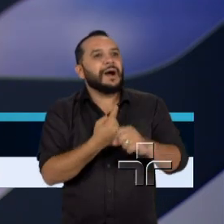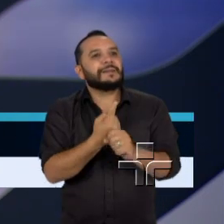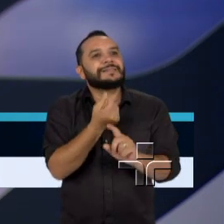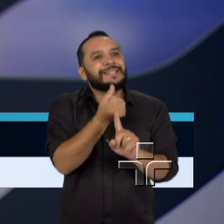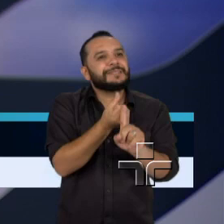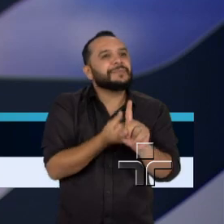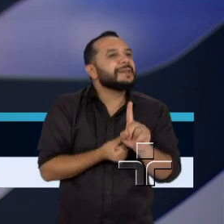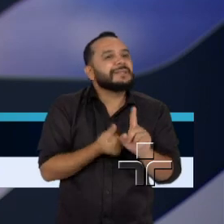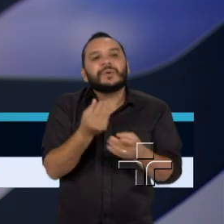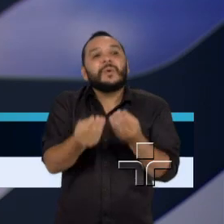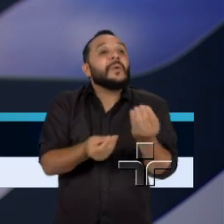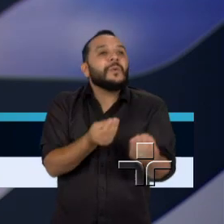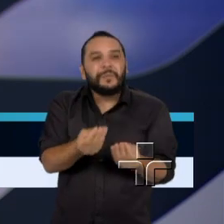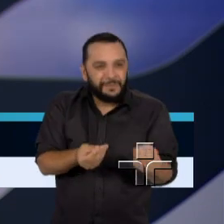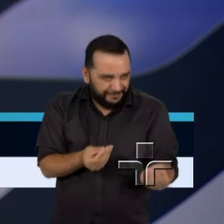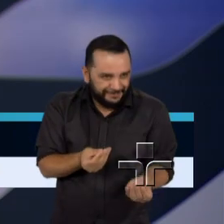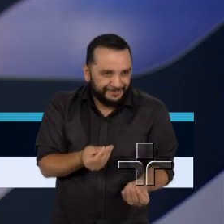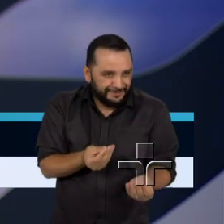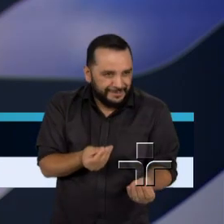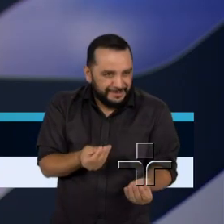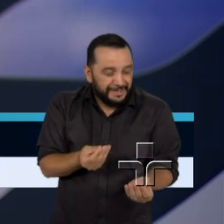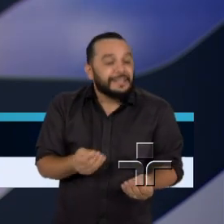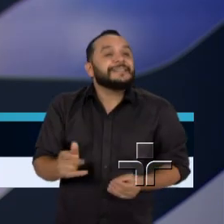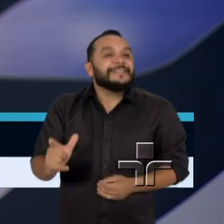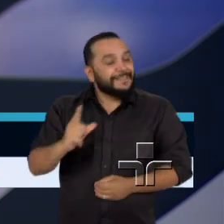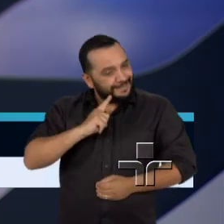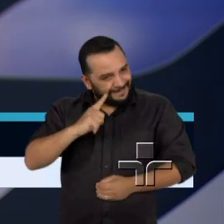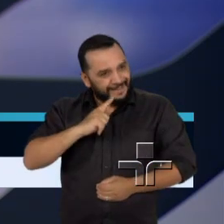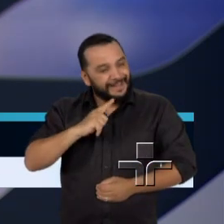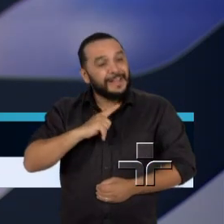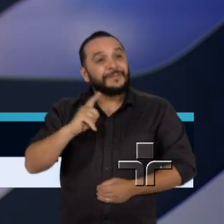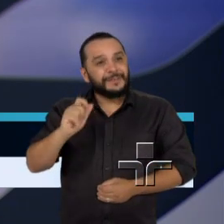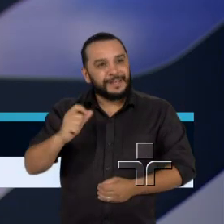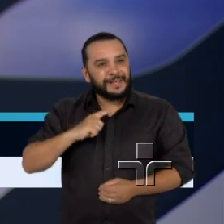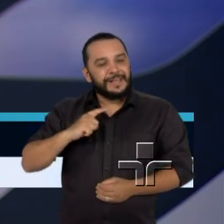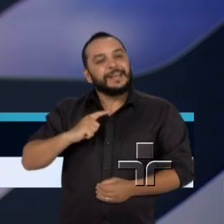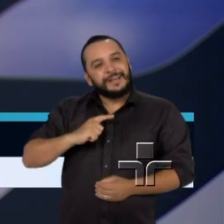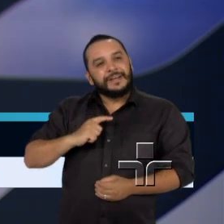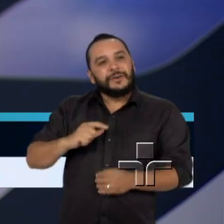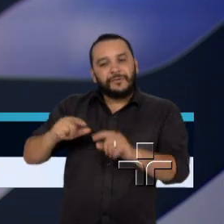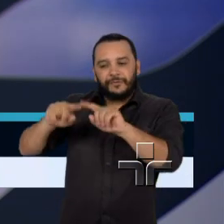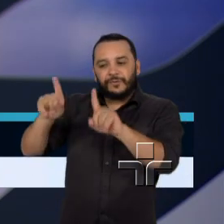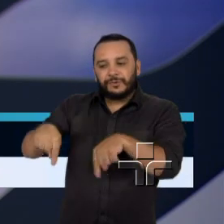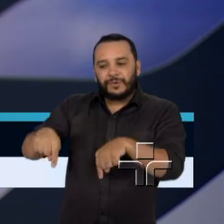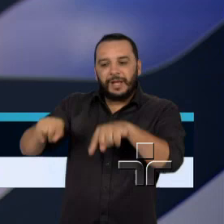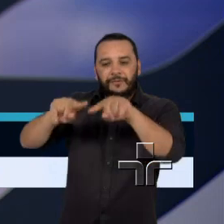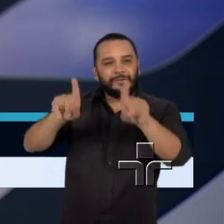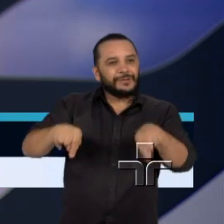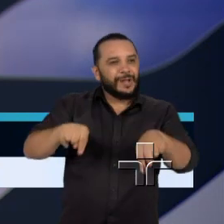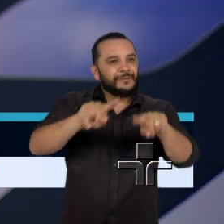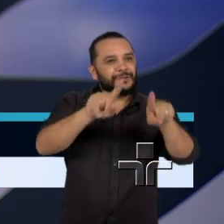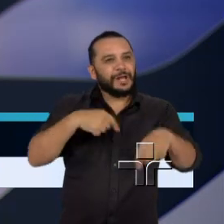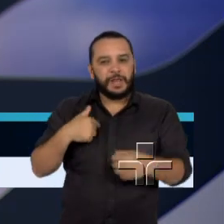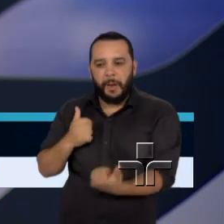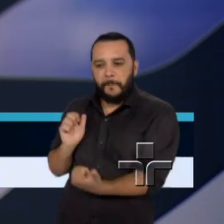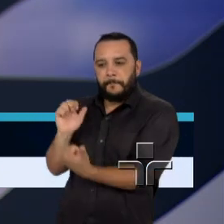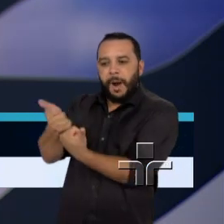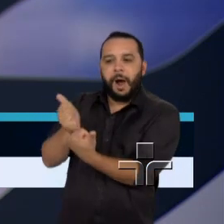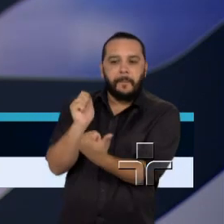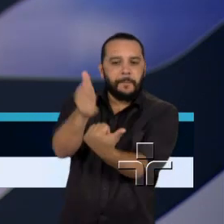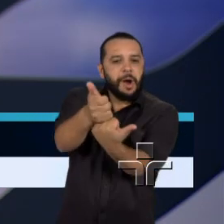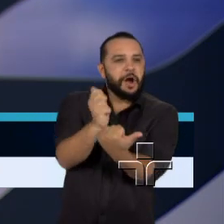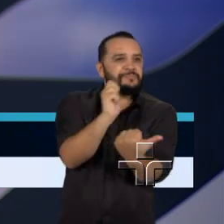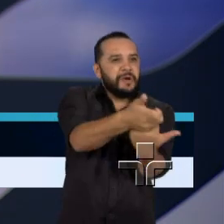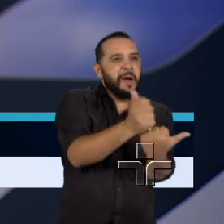Trump? Houve uma enorme troca de funcionários do primeiro escalão do governo. As pessoas ficavam muito pouco tempo